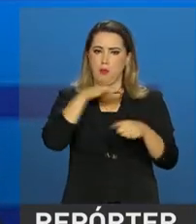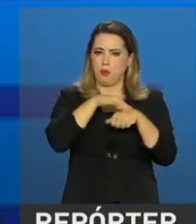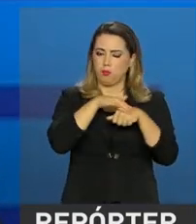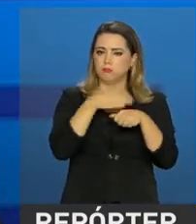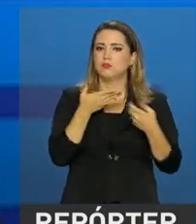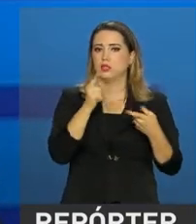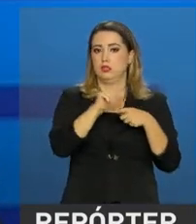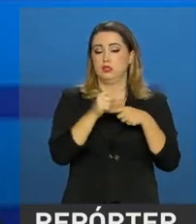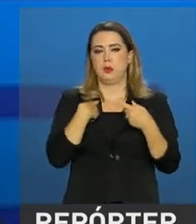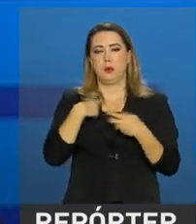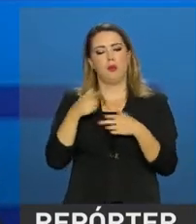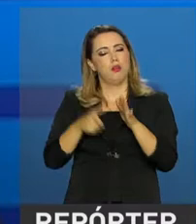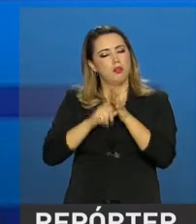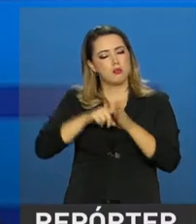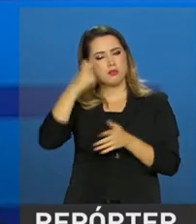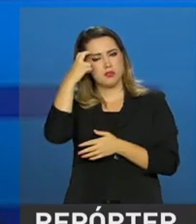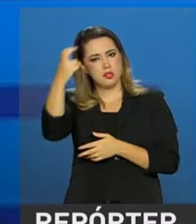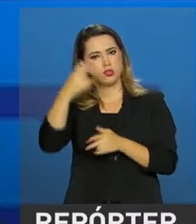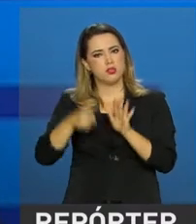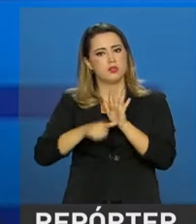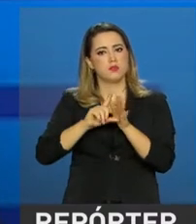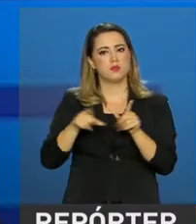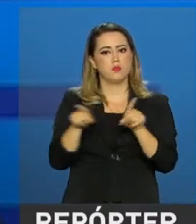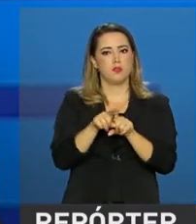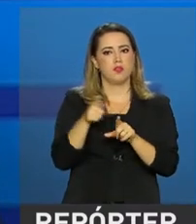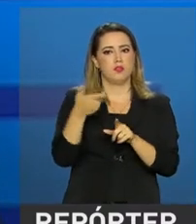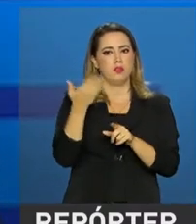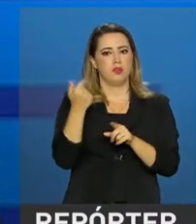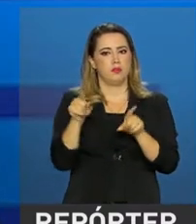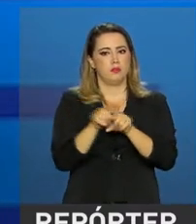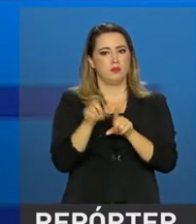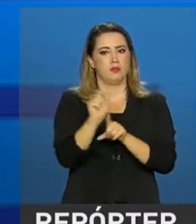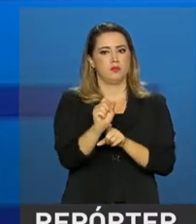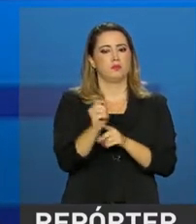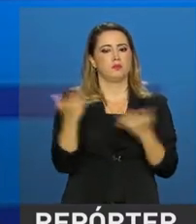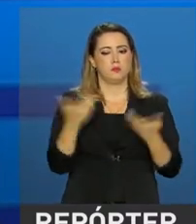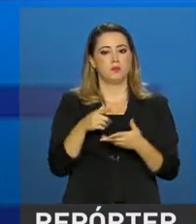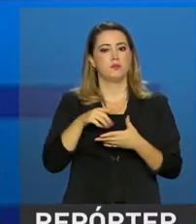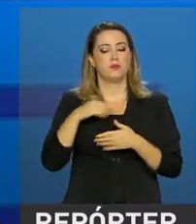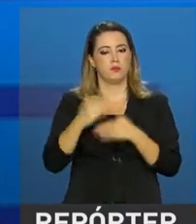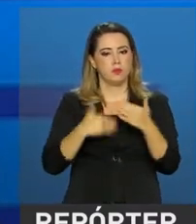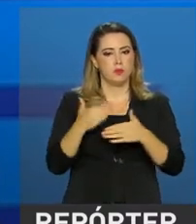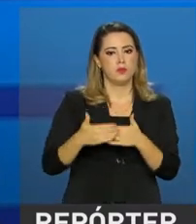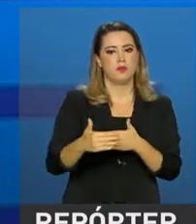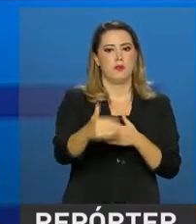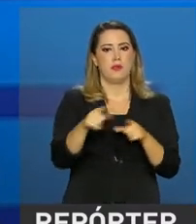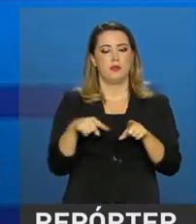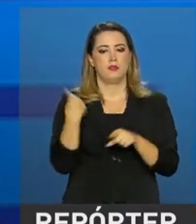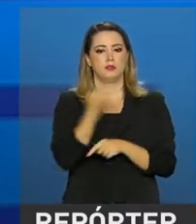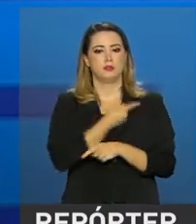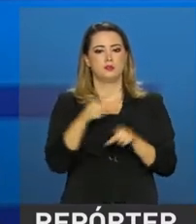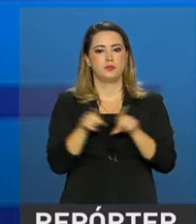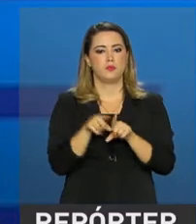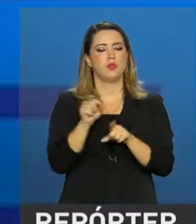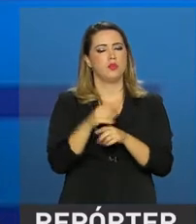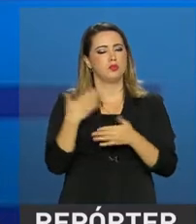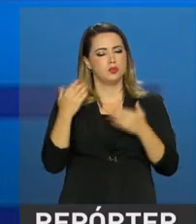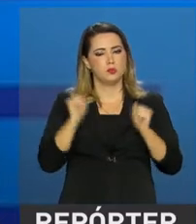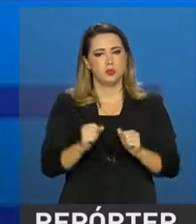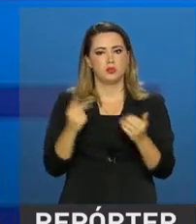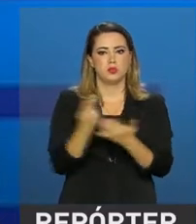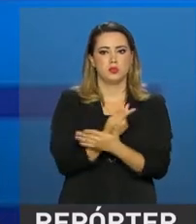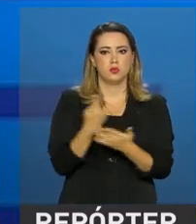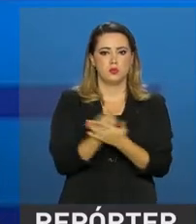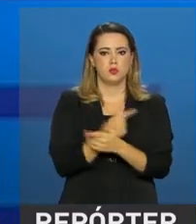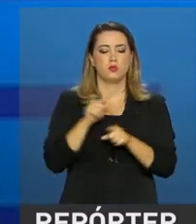de inteligência realizados nos últimos, né, dos últimos certames. E a partir desses dados, a gente, né, eventualmente poderá realizar